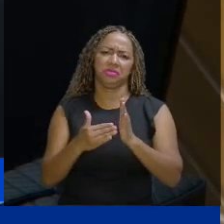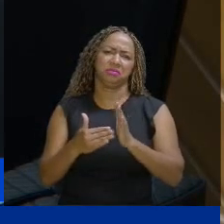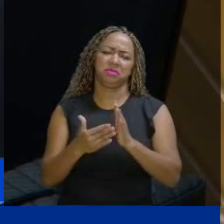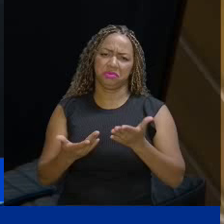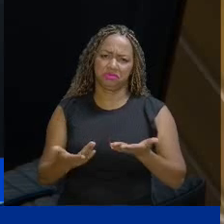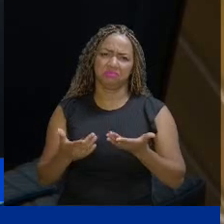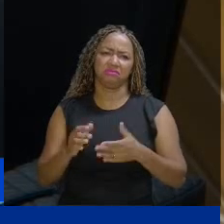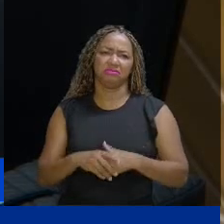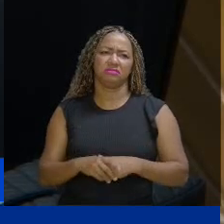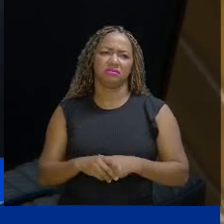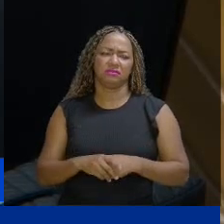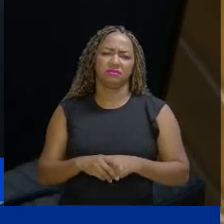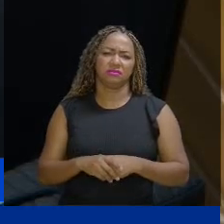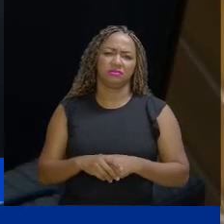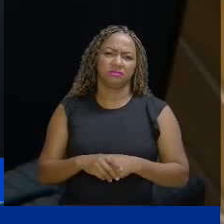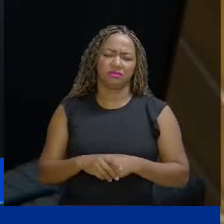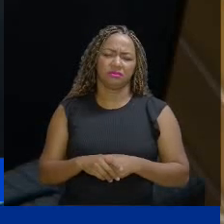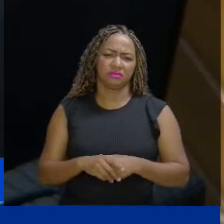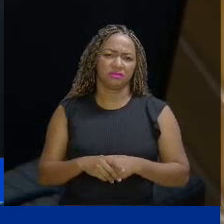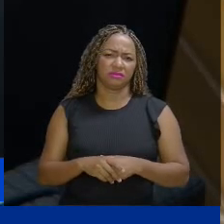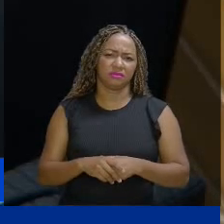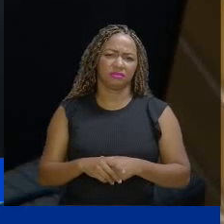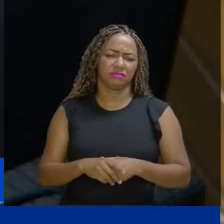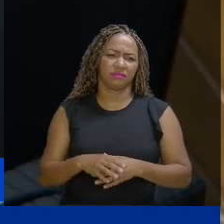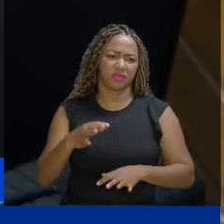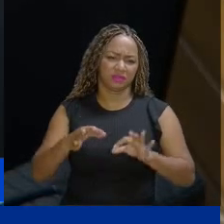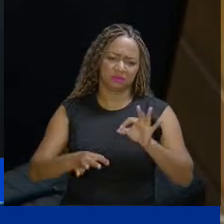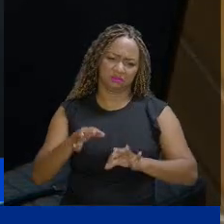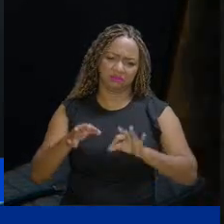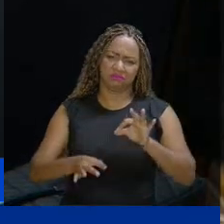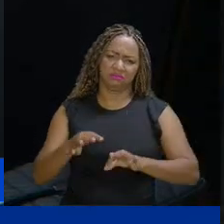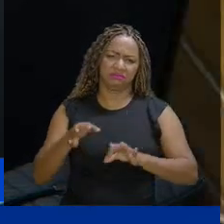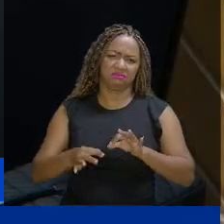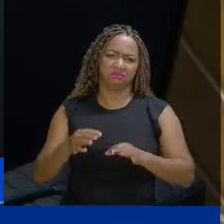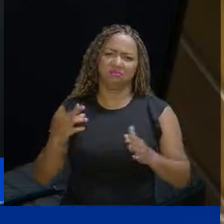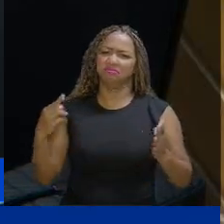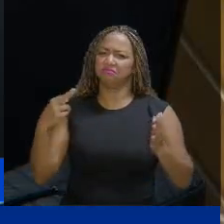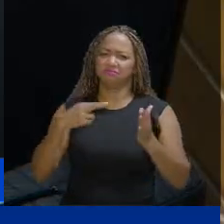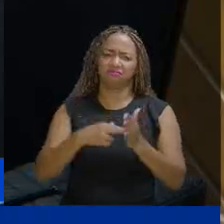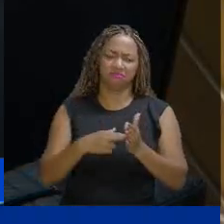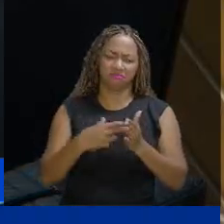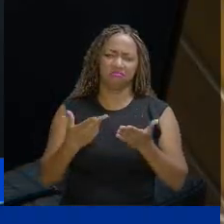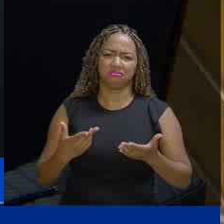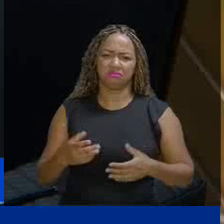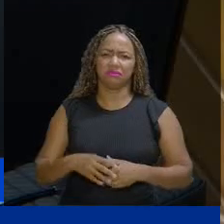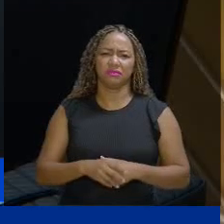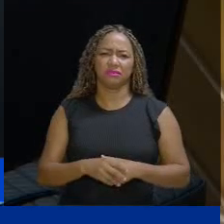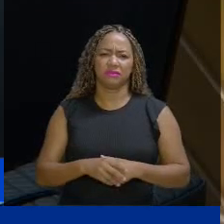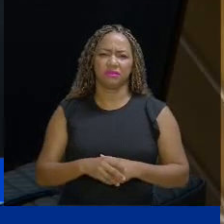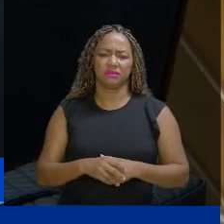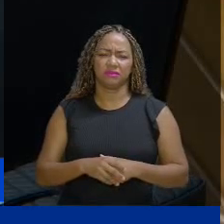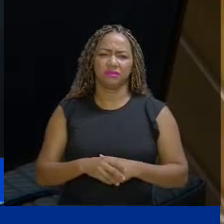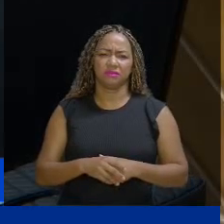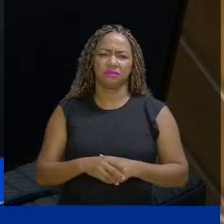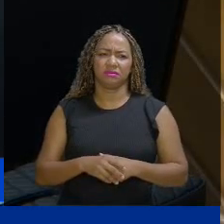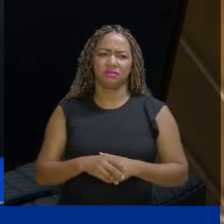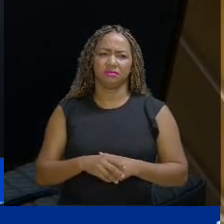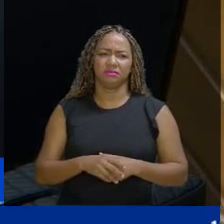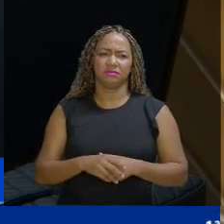impedimento. Tampouco se o magistrado declarou-se insuspeito, questão de